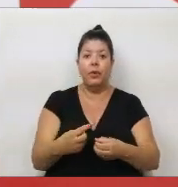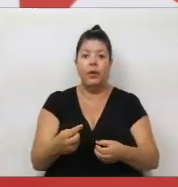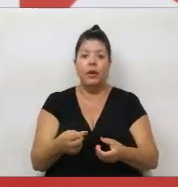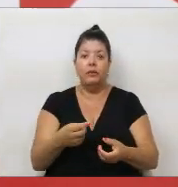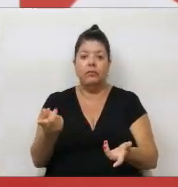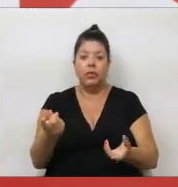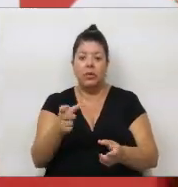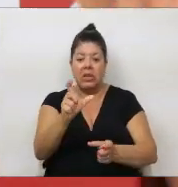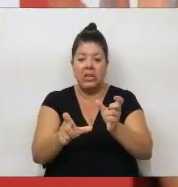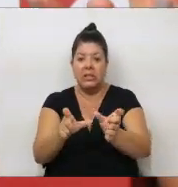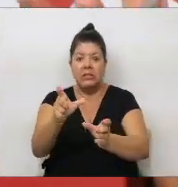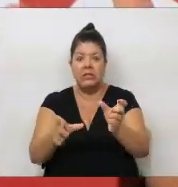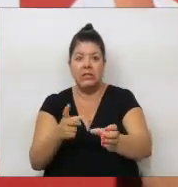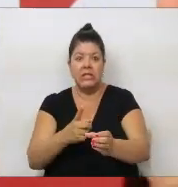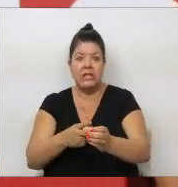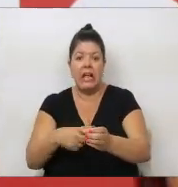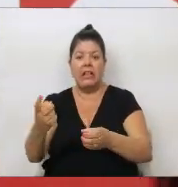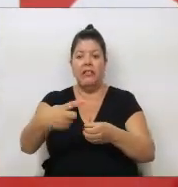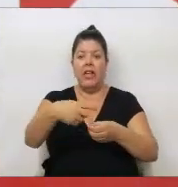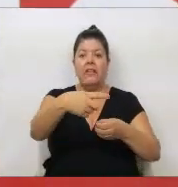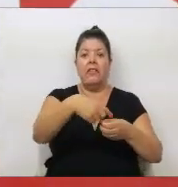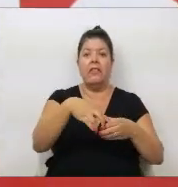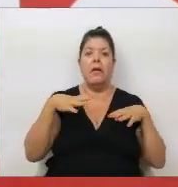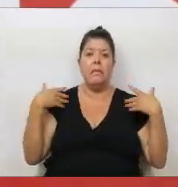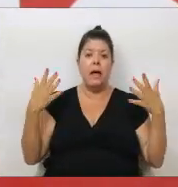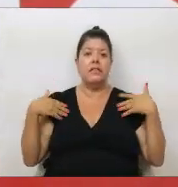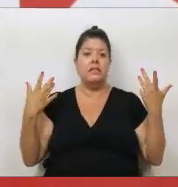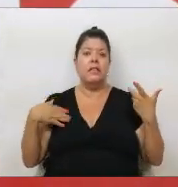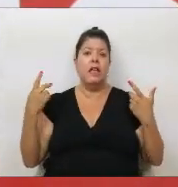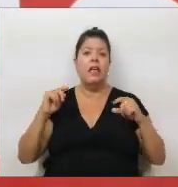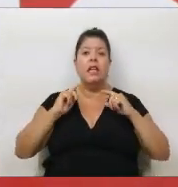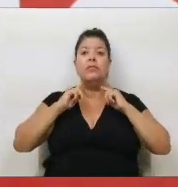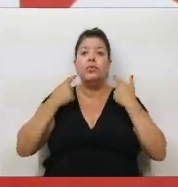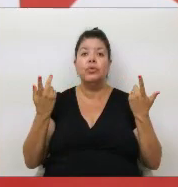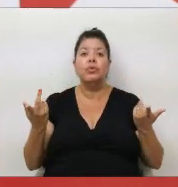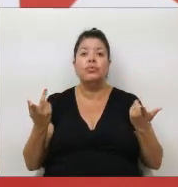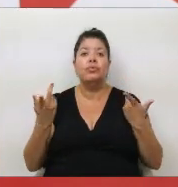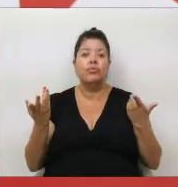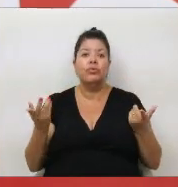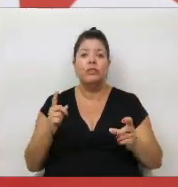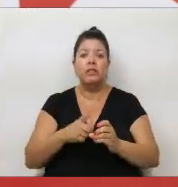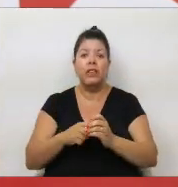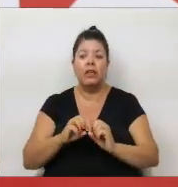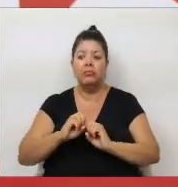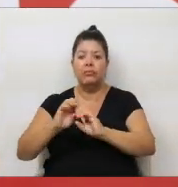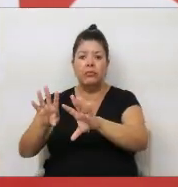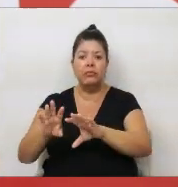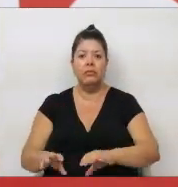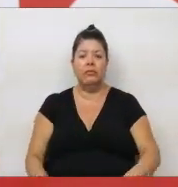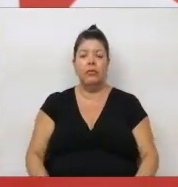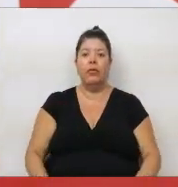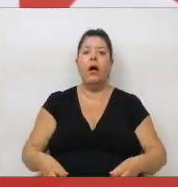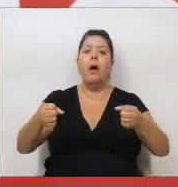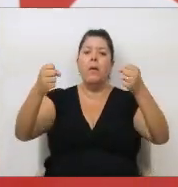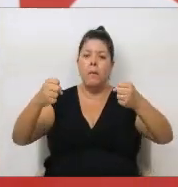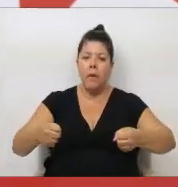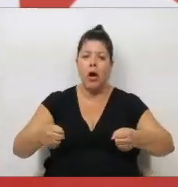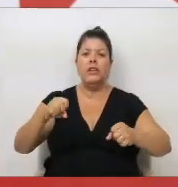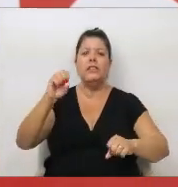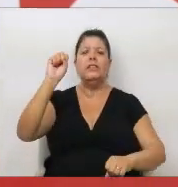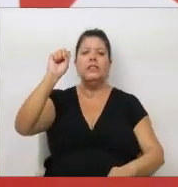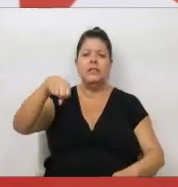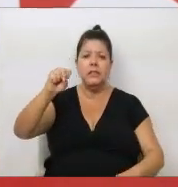investem ao seu bel prazer sem dar um retorno. Portanto, é possível sim, é possível nós investirmos